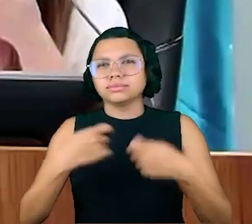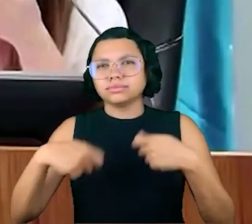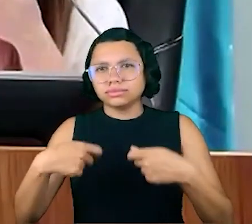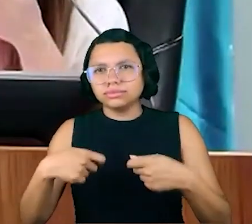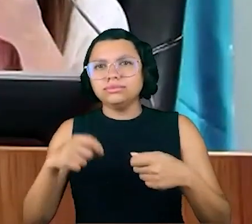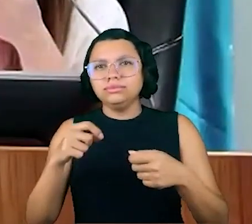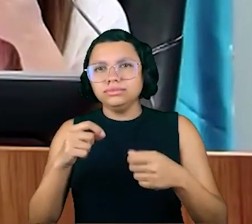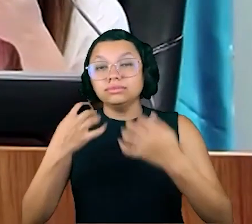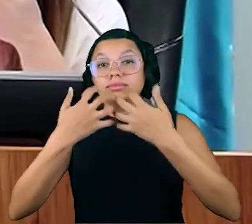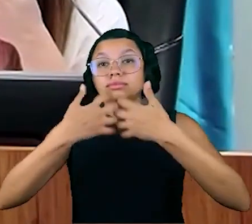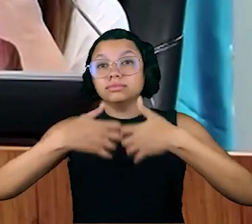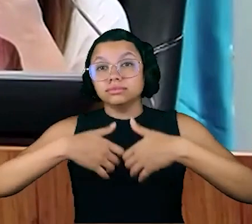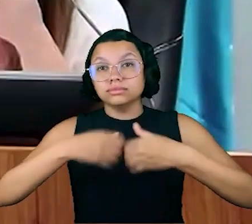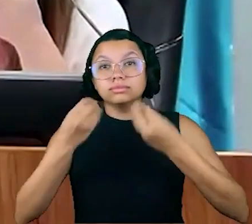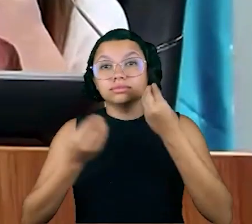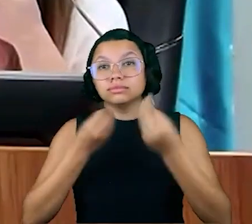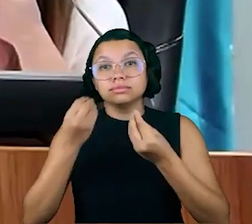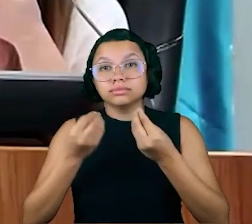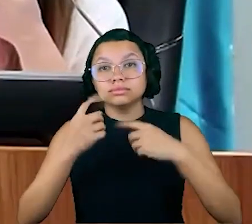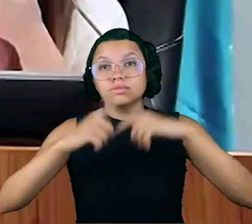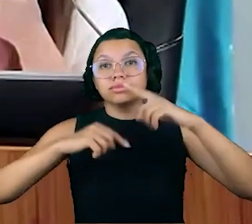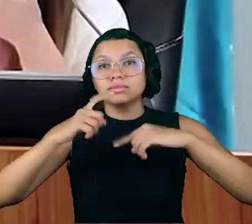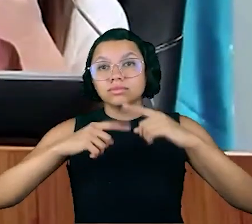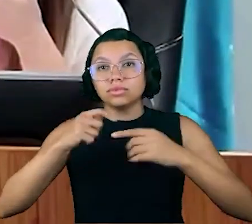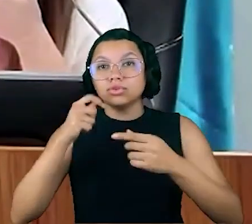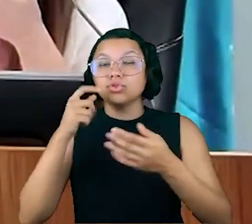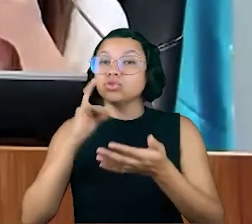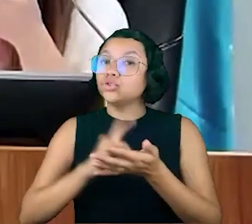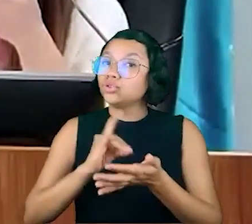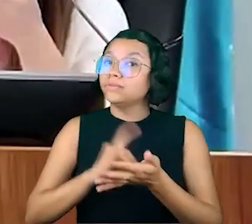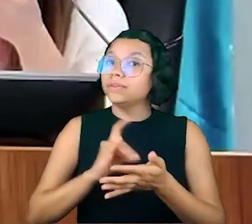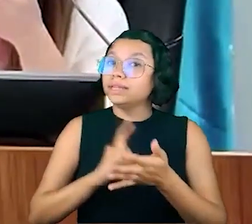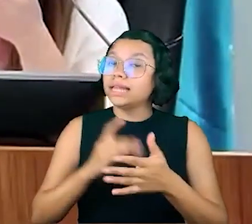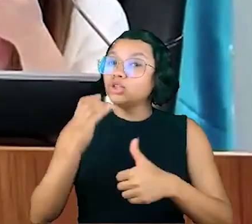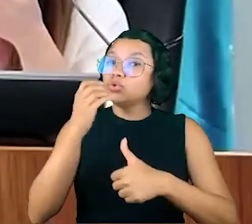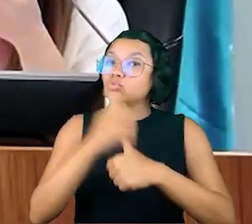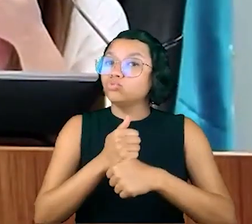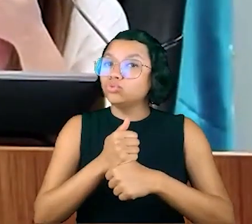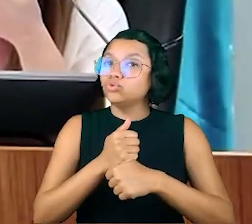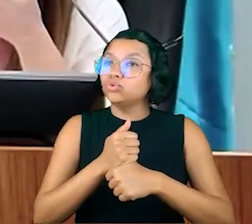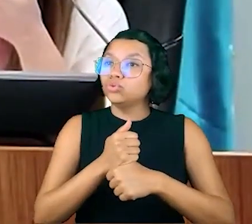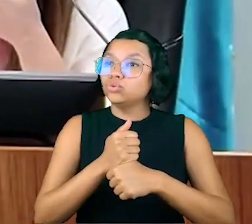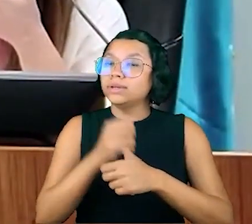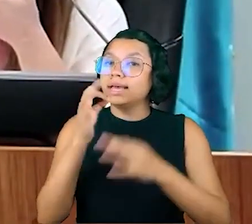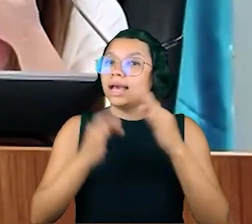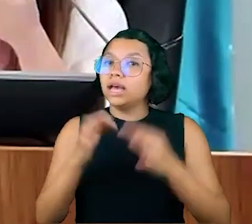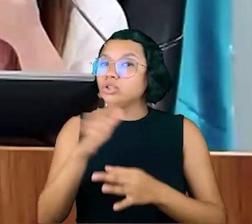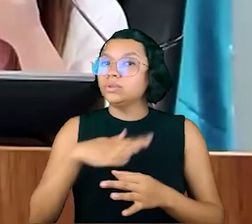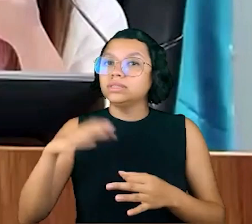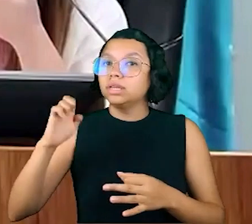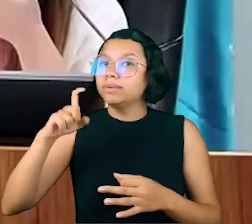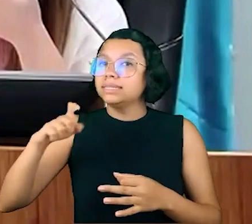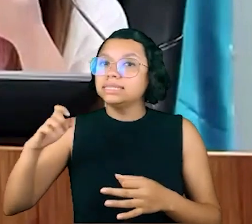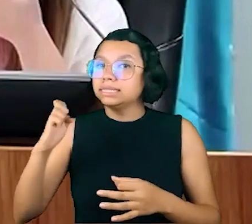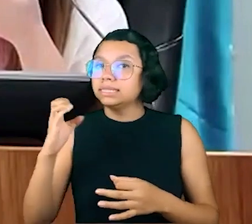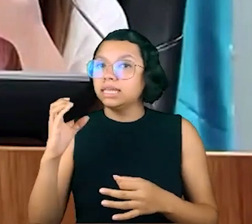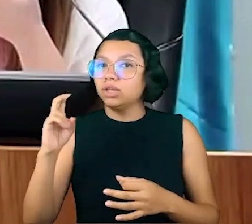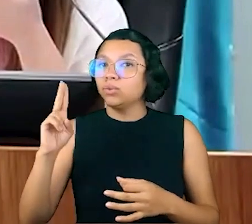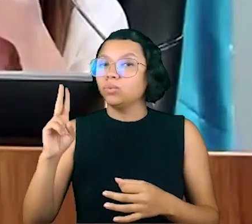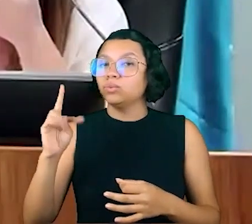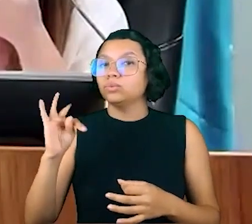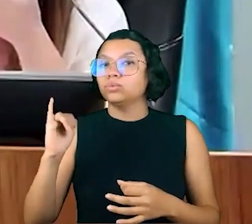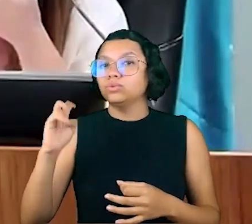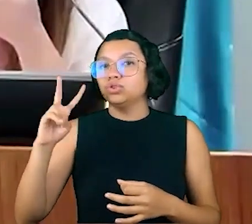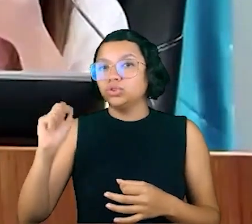ela precisava funcionar como um mecanismo que efetivamente substituísse a jurisdição executiva. A